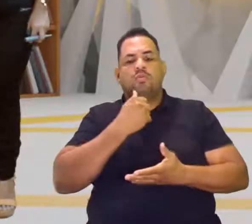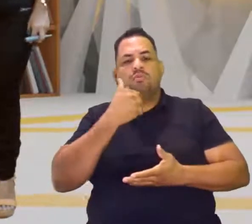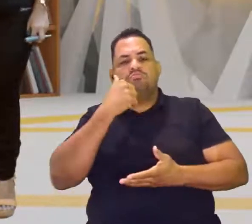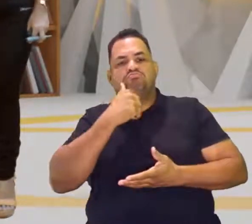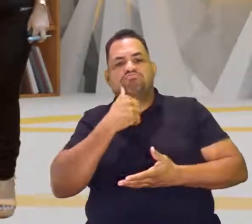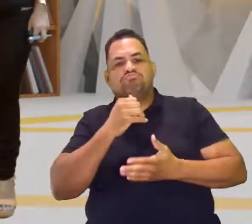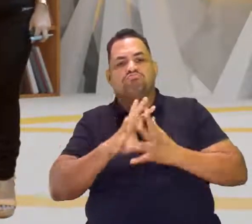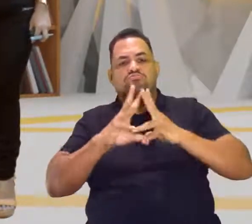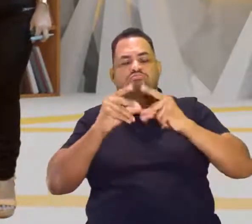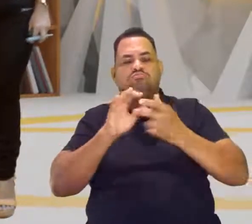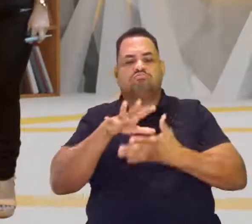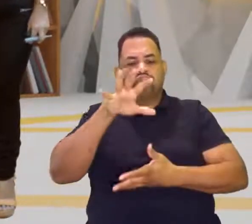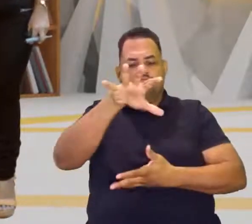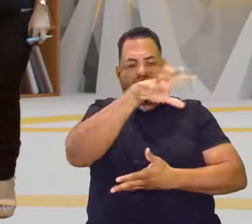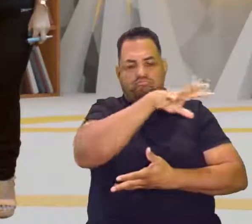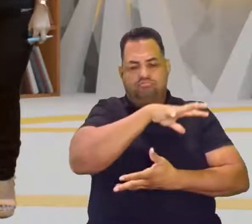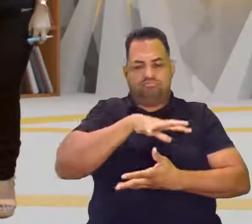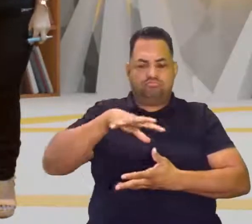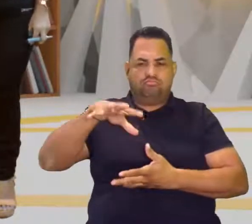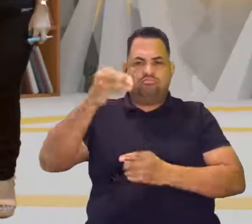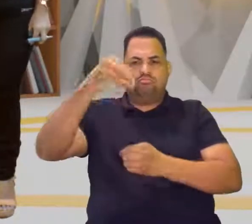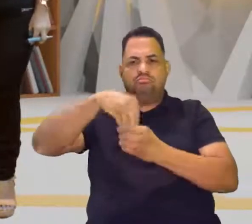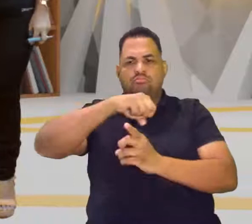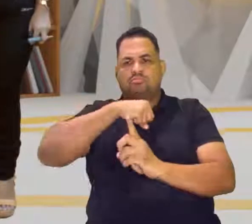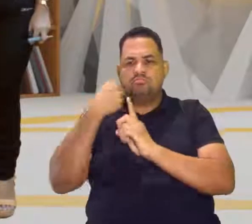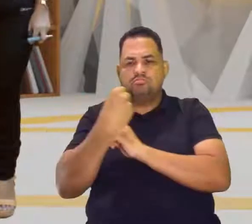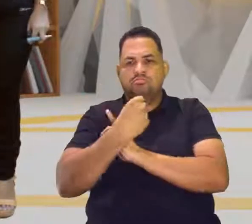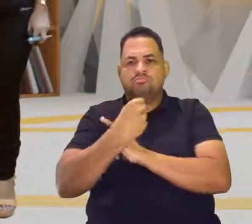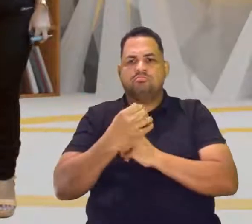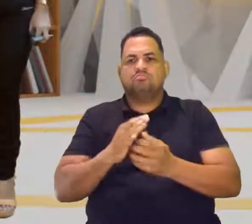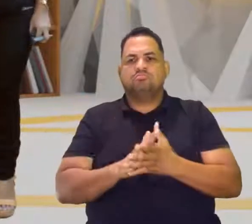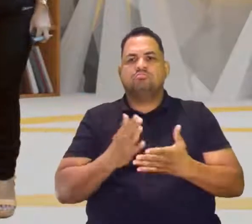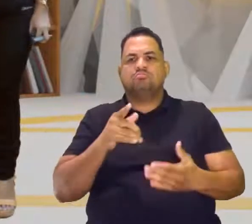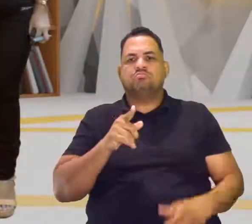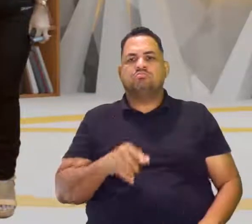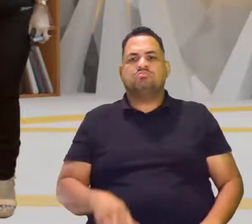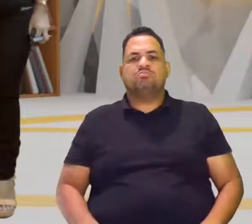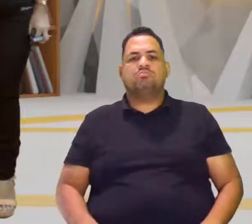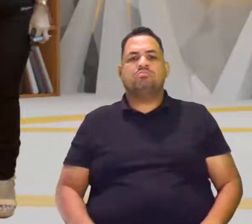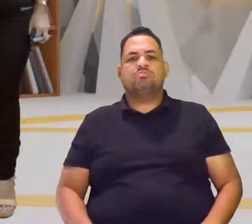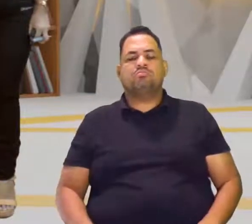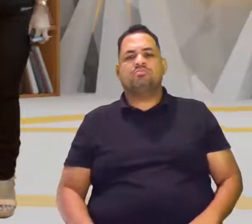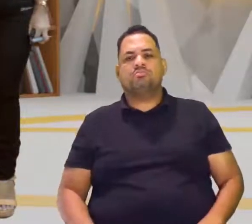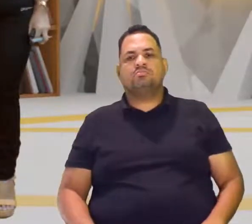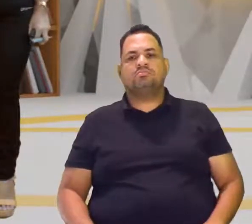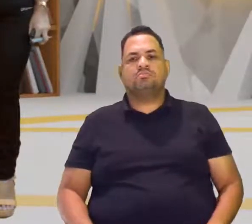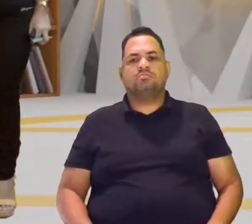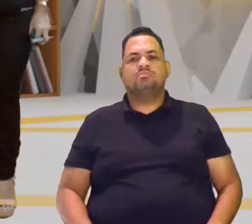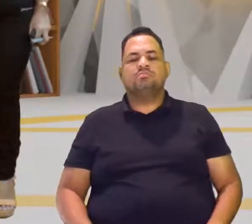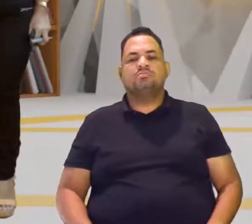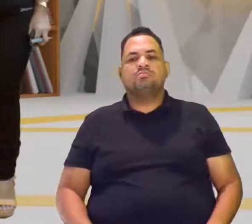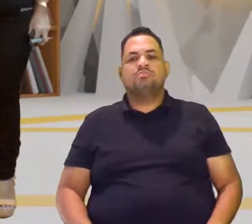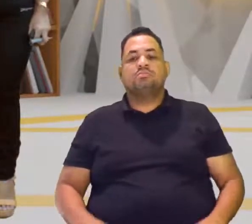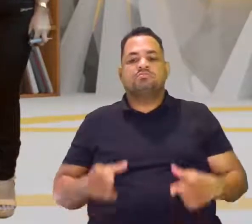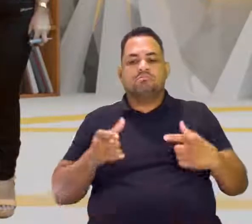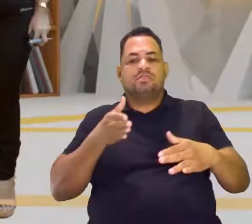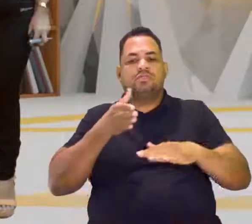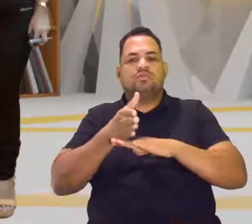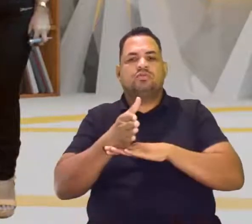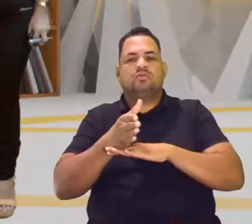ela foi para todos os âmbitos como aí o que hum não coloca para nós e ela foi para um lugar e para mim